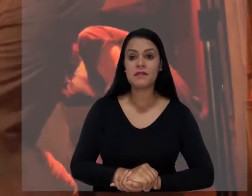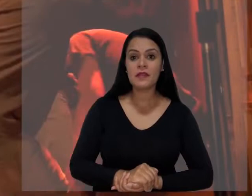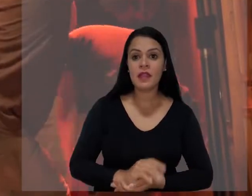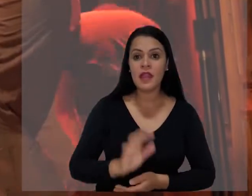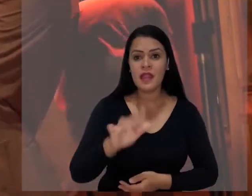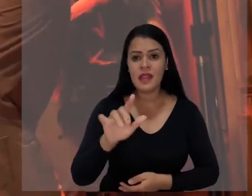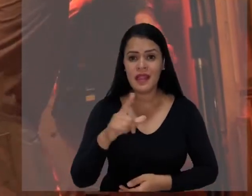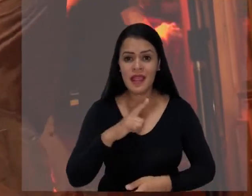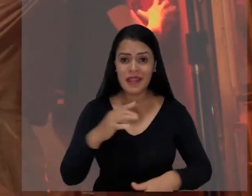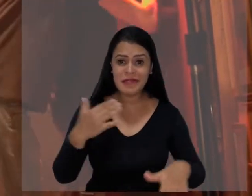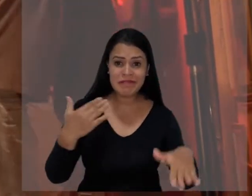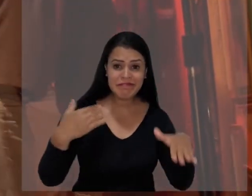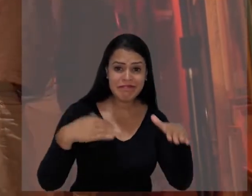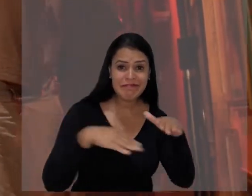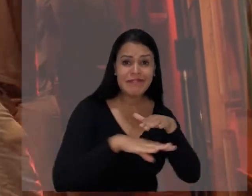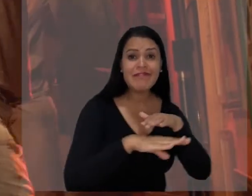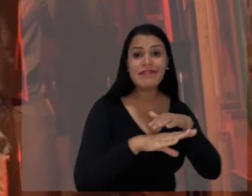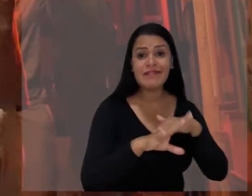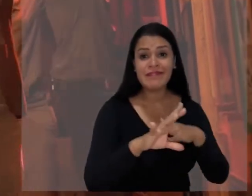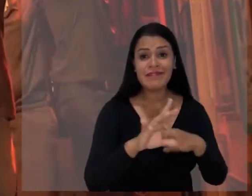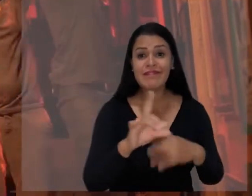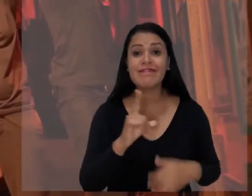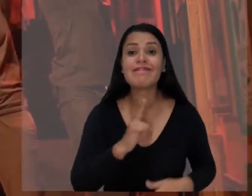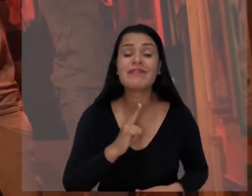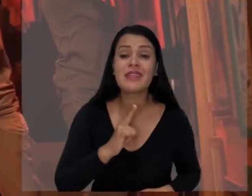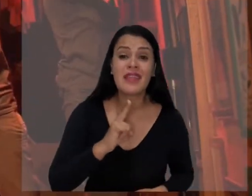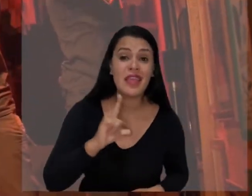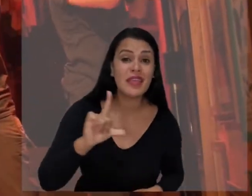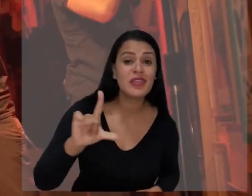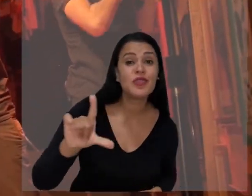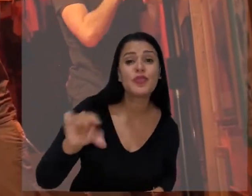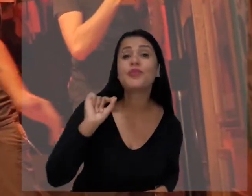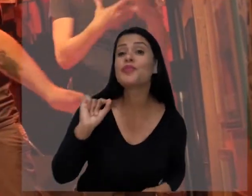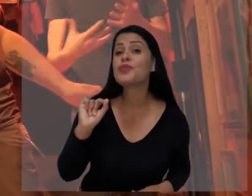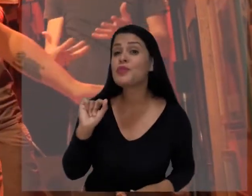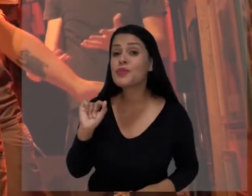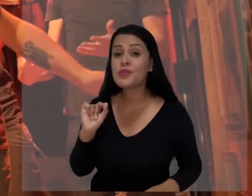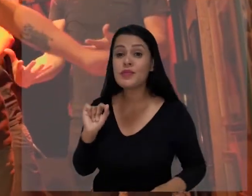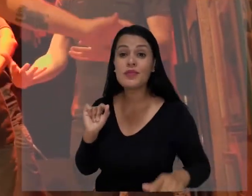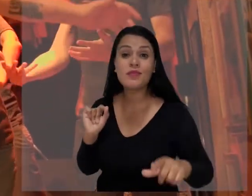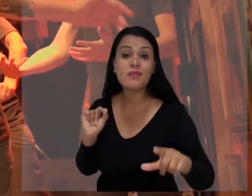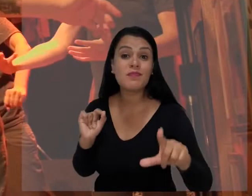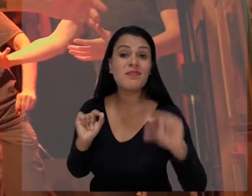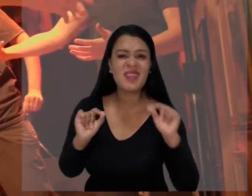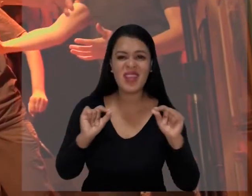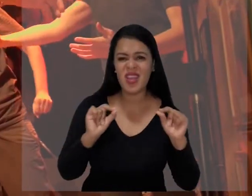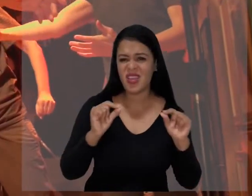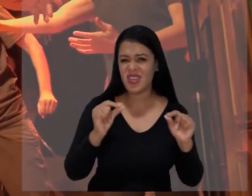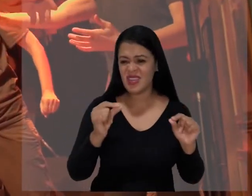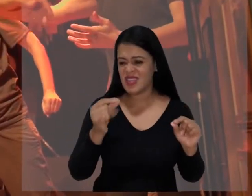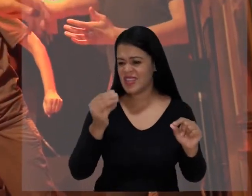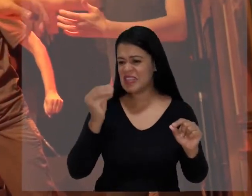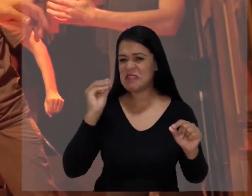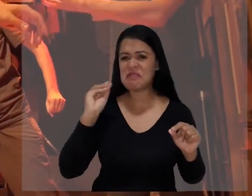Daquilo que guardamos, existem escolhas e coisas